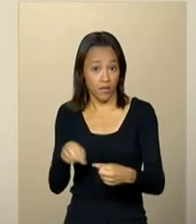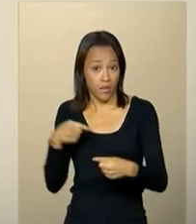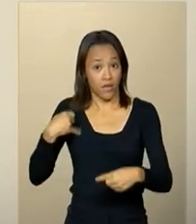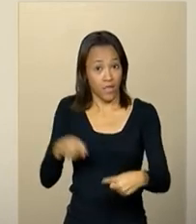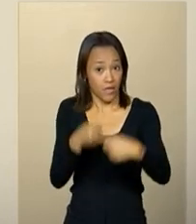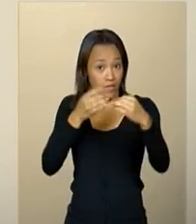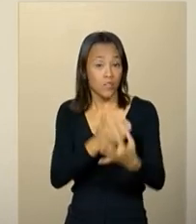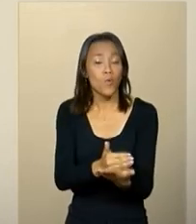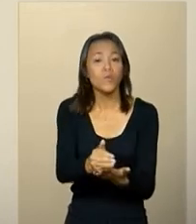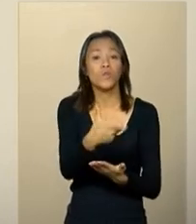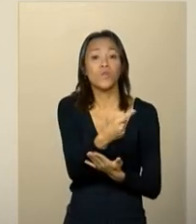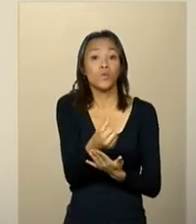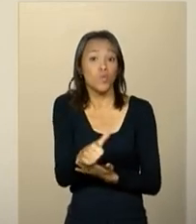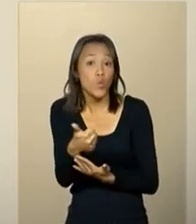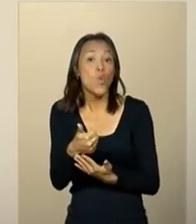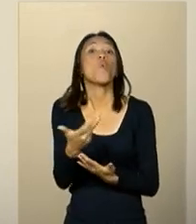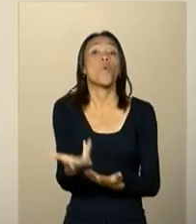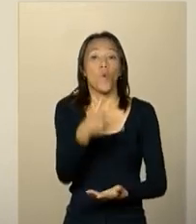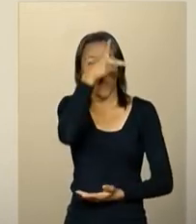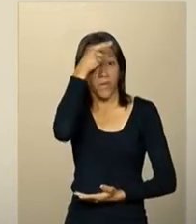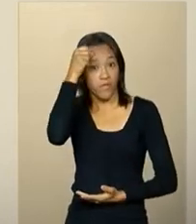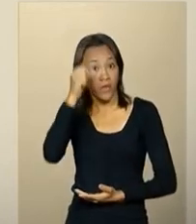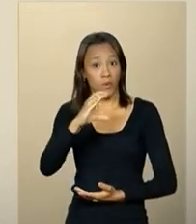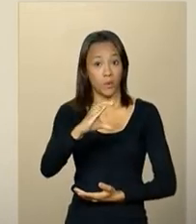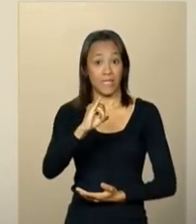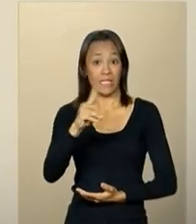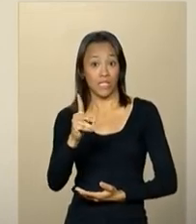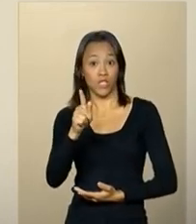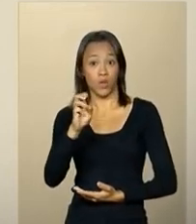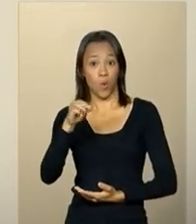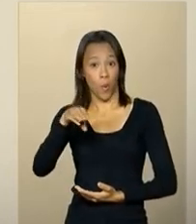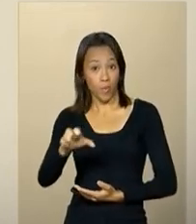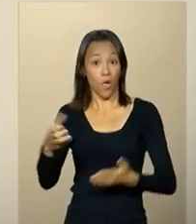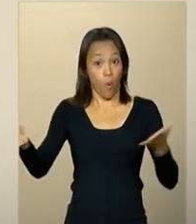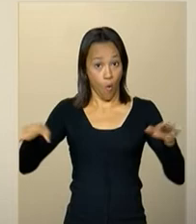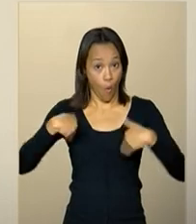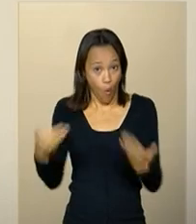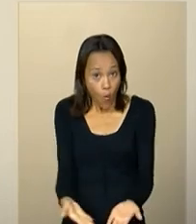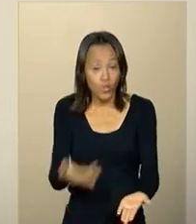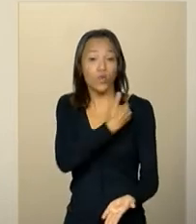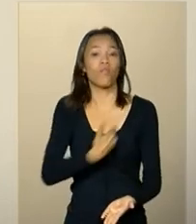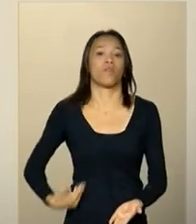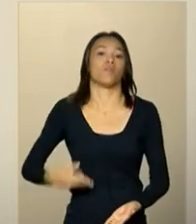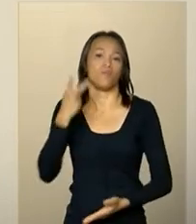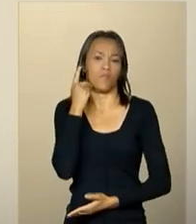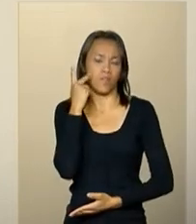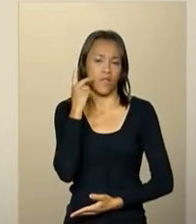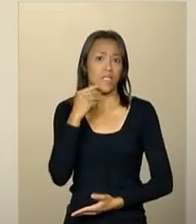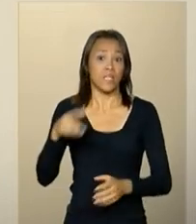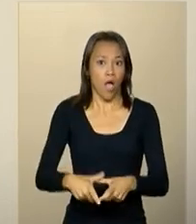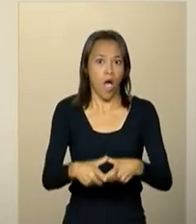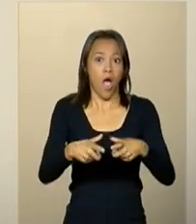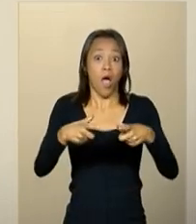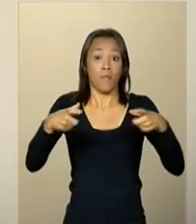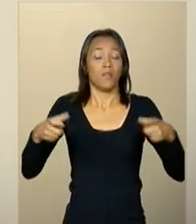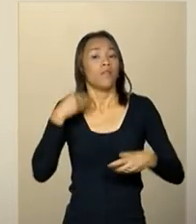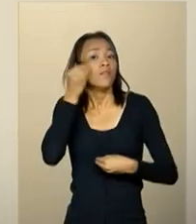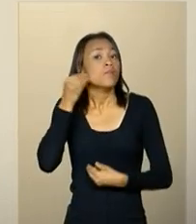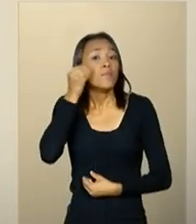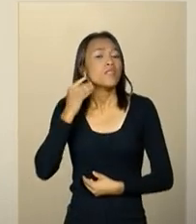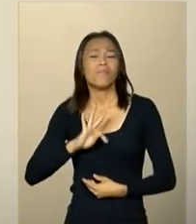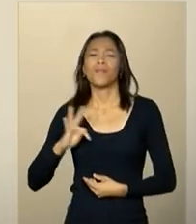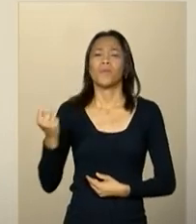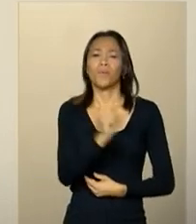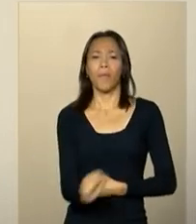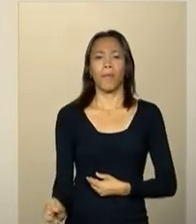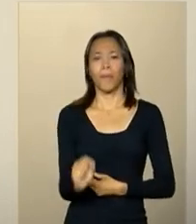em 2001 com o prefeito Cid Gomes que hoje o governador está ampliando esta experiência